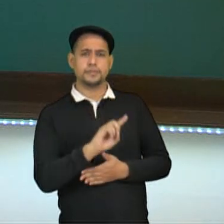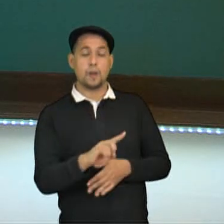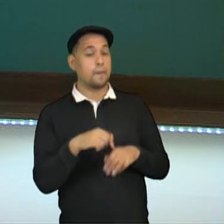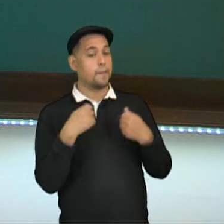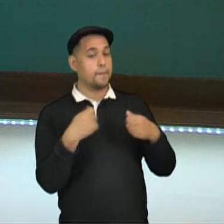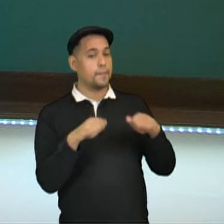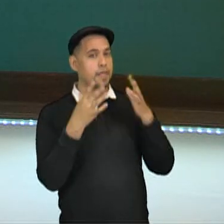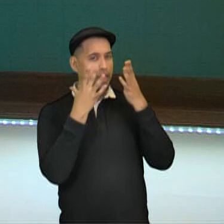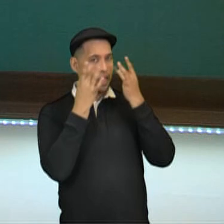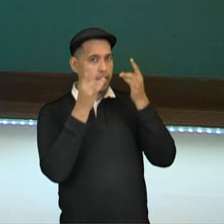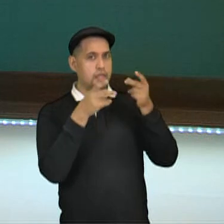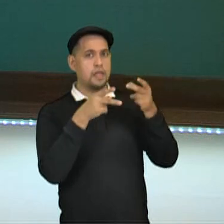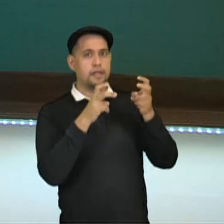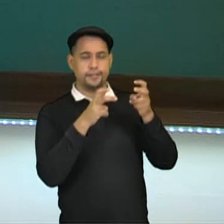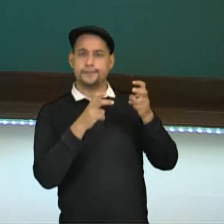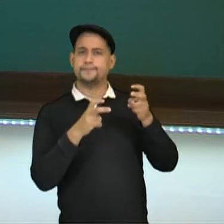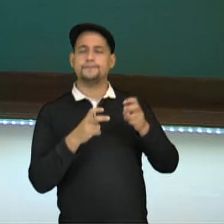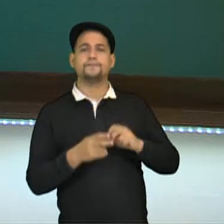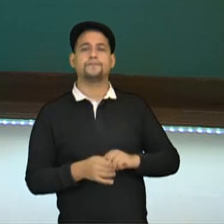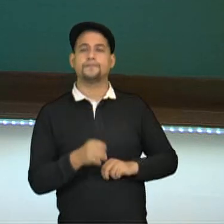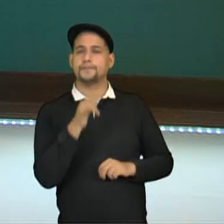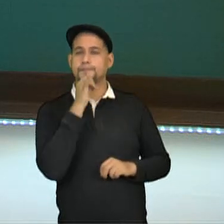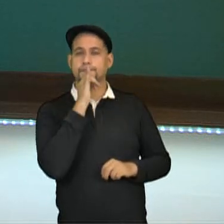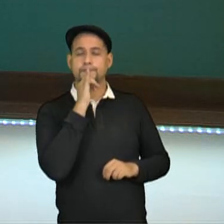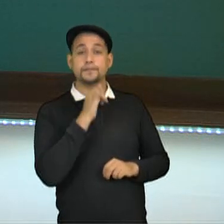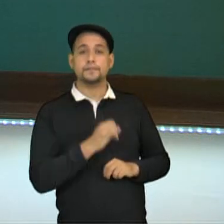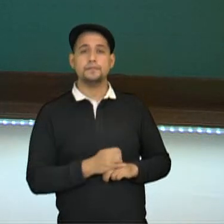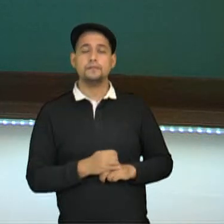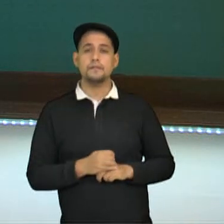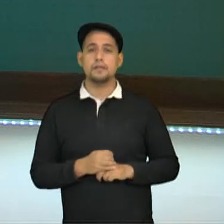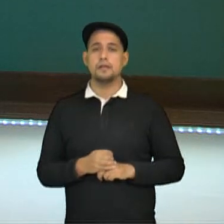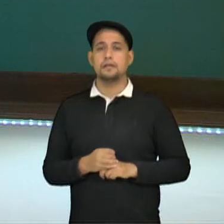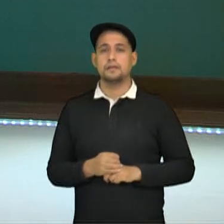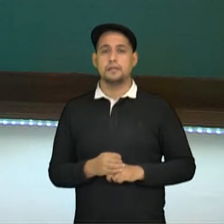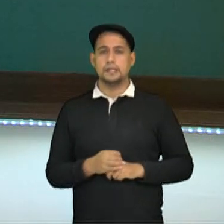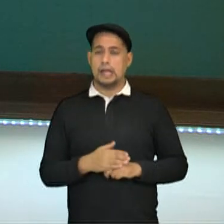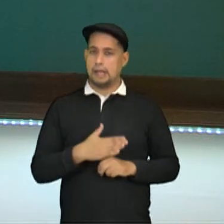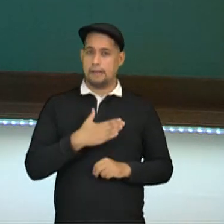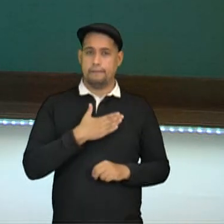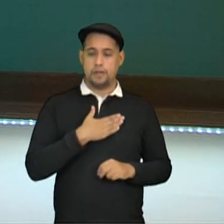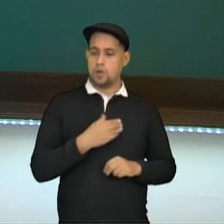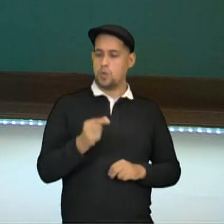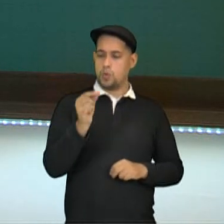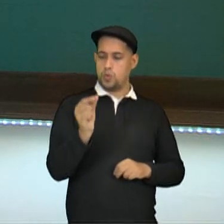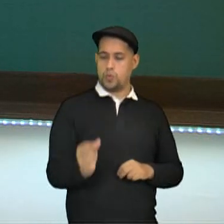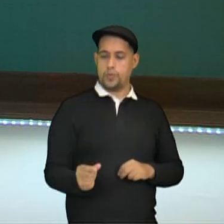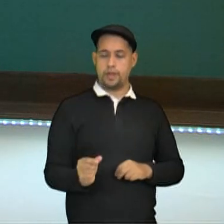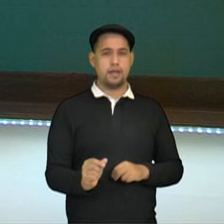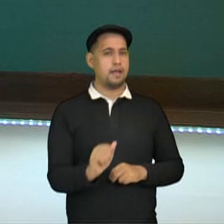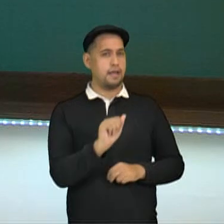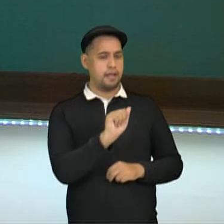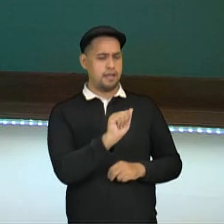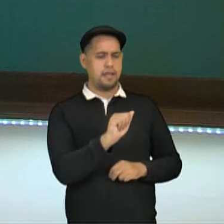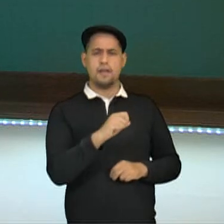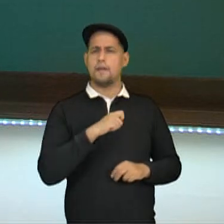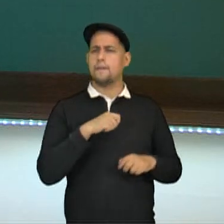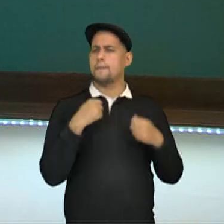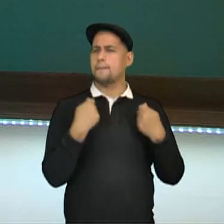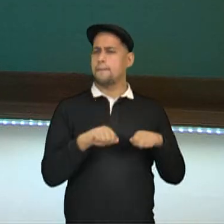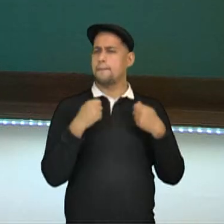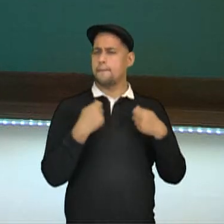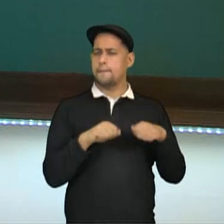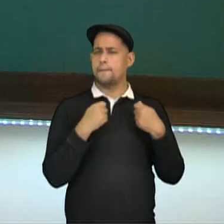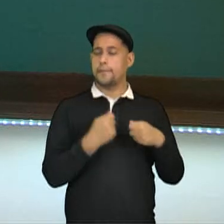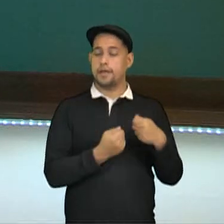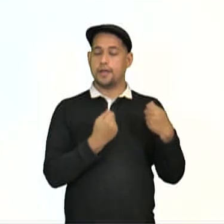que observar aqui, ó, que a minha coluna de A tem que ser